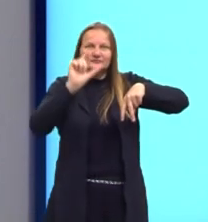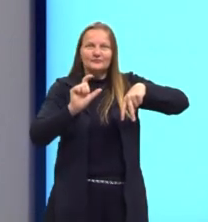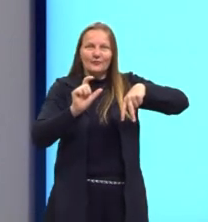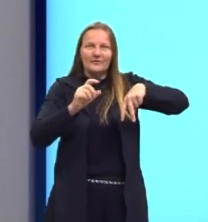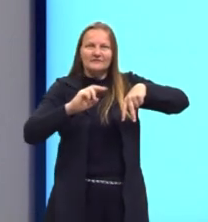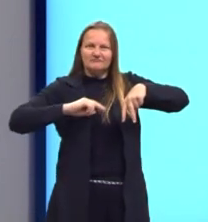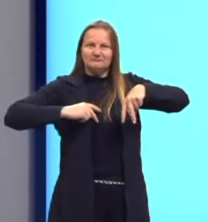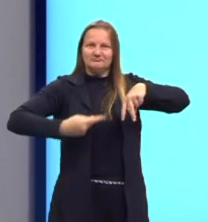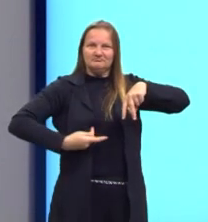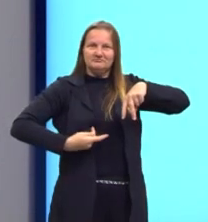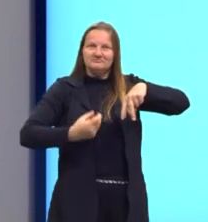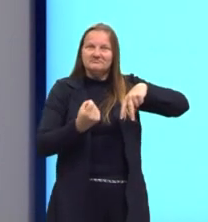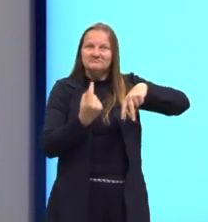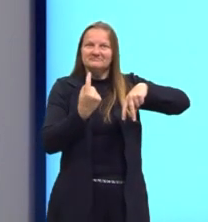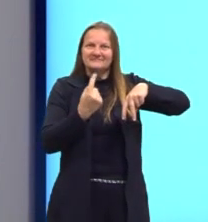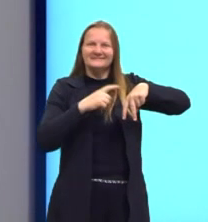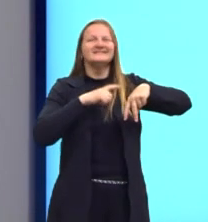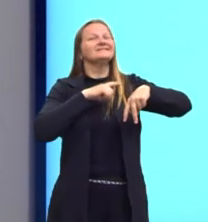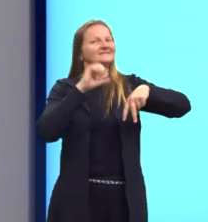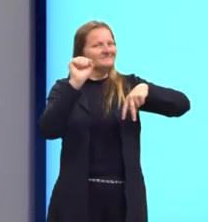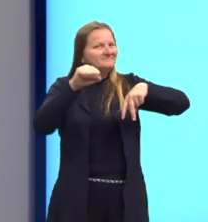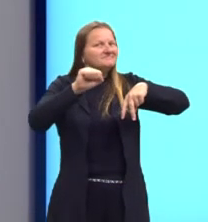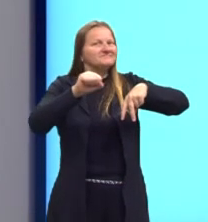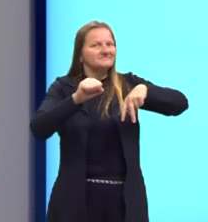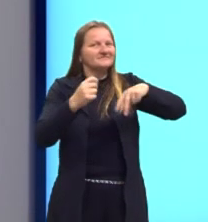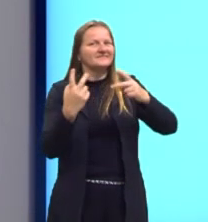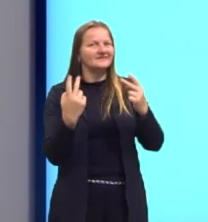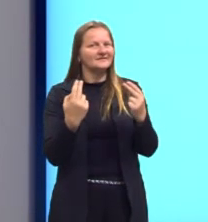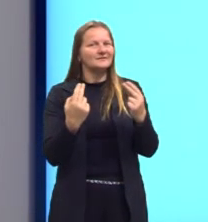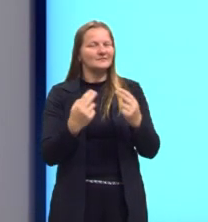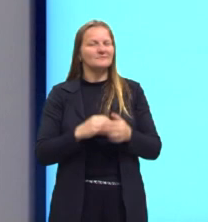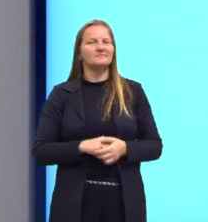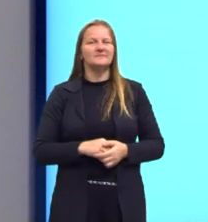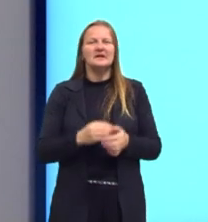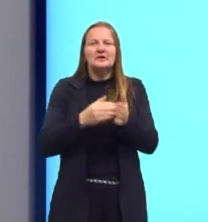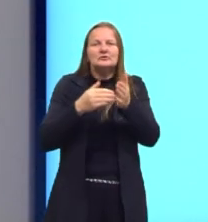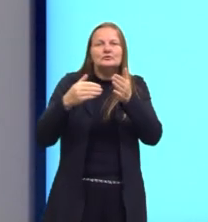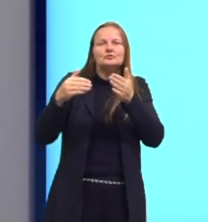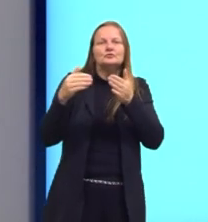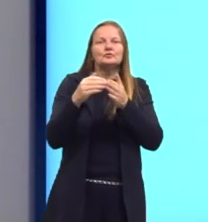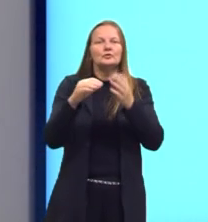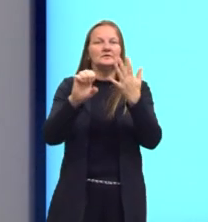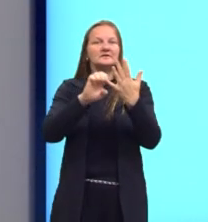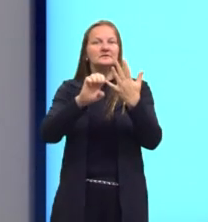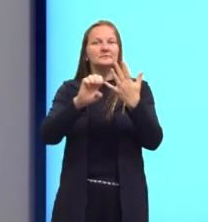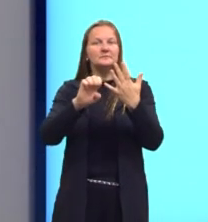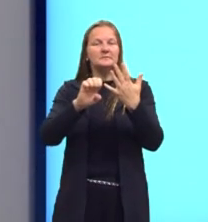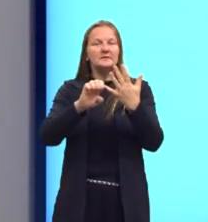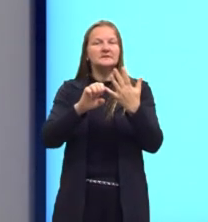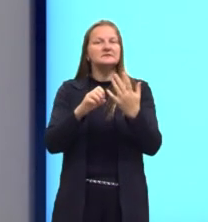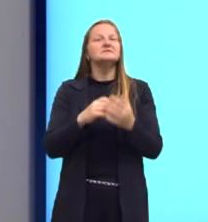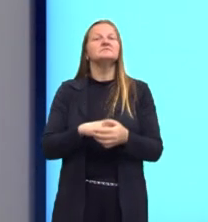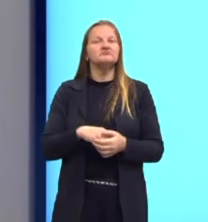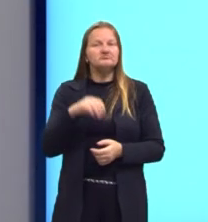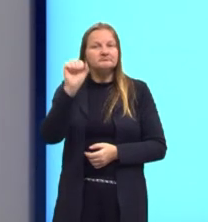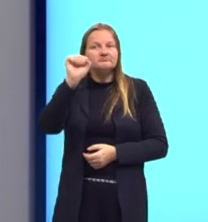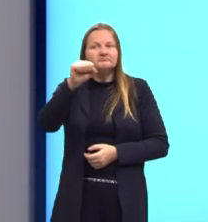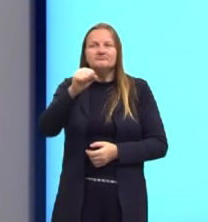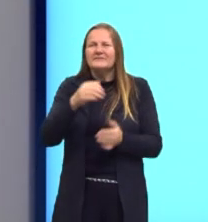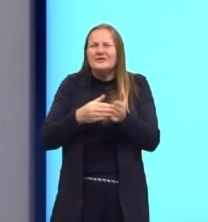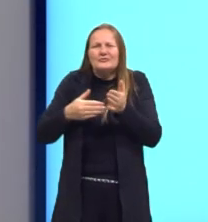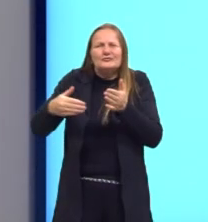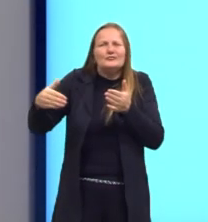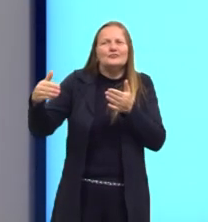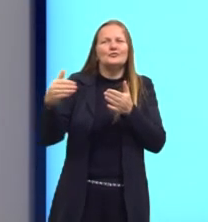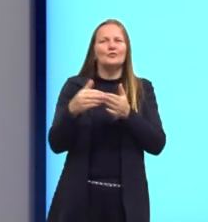então esses ossos pélvicos eles são encontrados em todas as espécies de tetrápodes todos